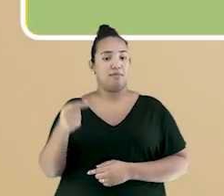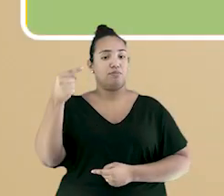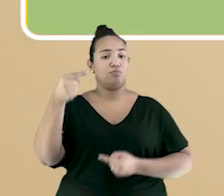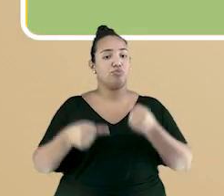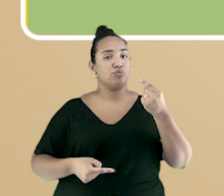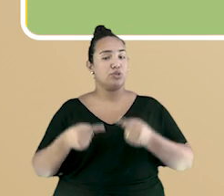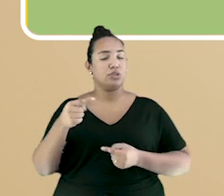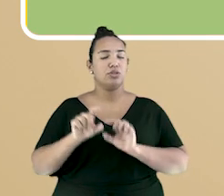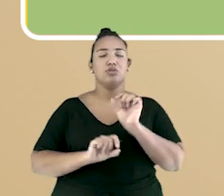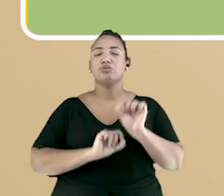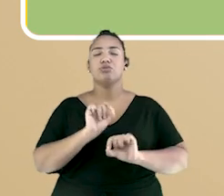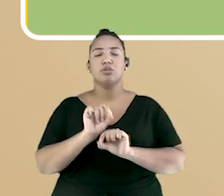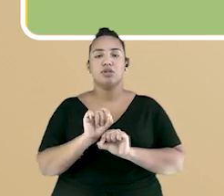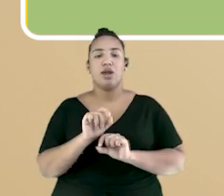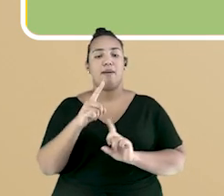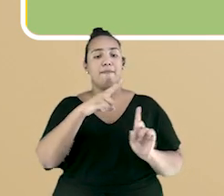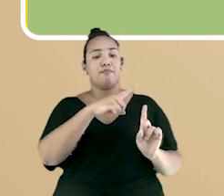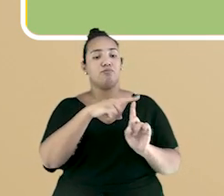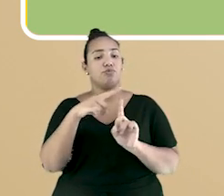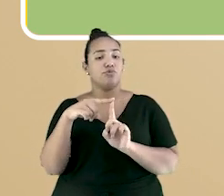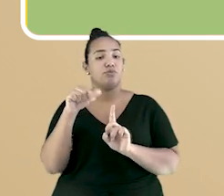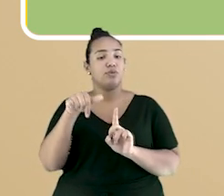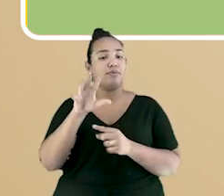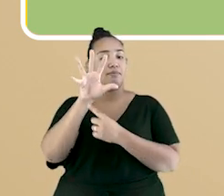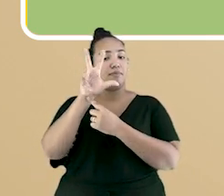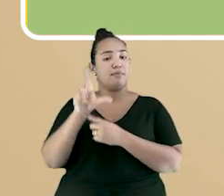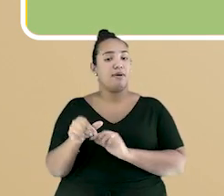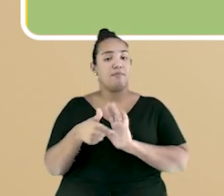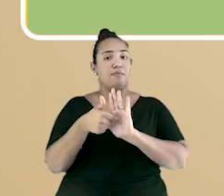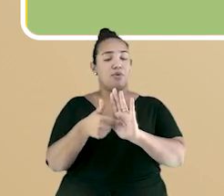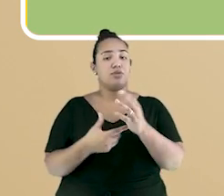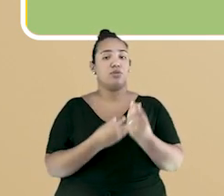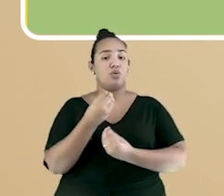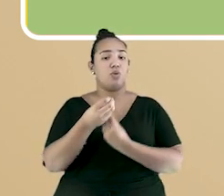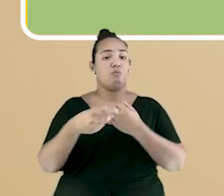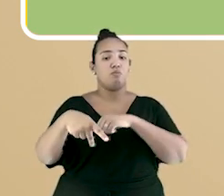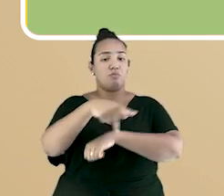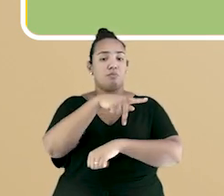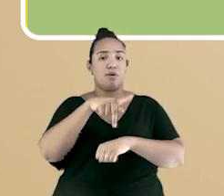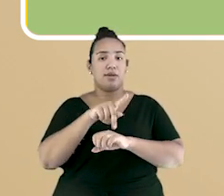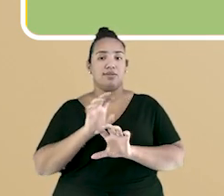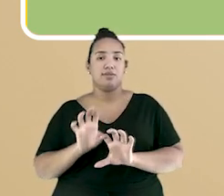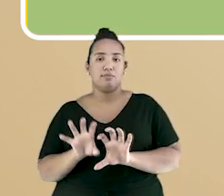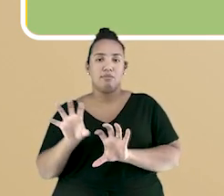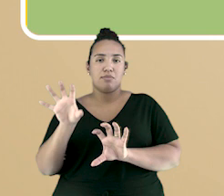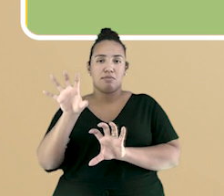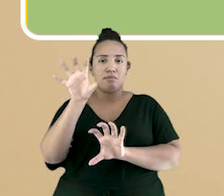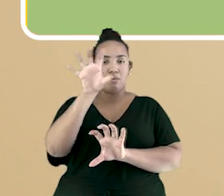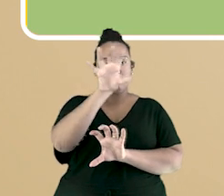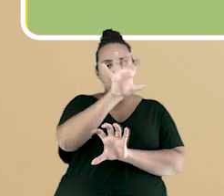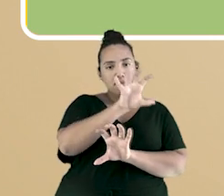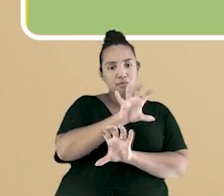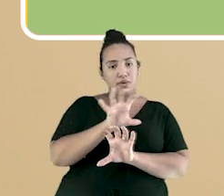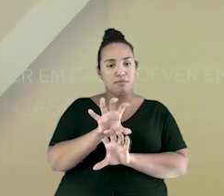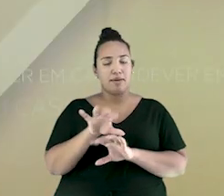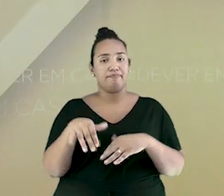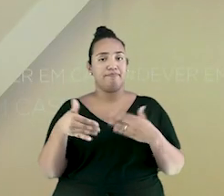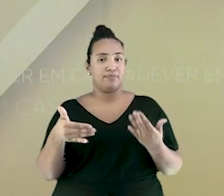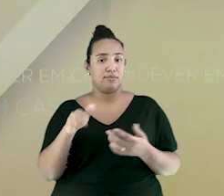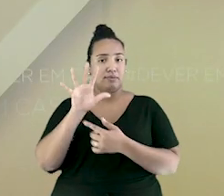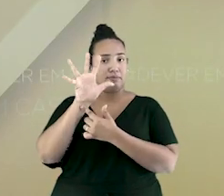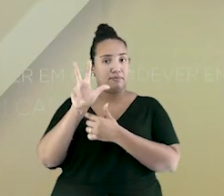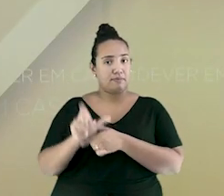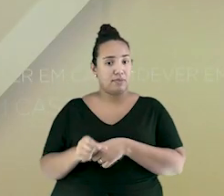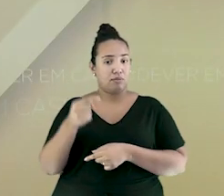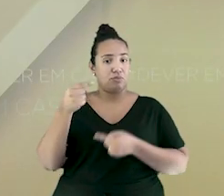político. Mapa político é o tipo de mapa que mostra a divisão territorial do país ou do mundo.